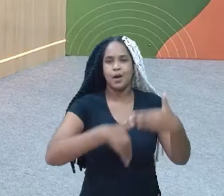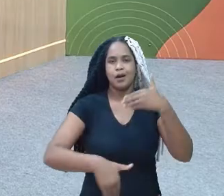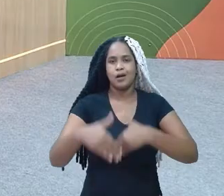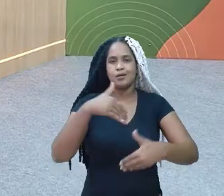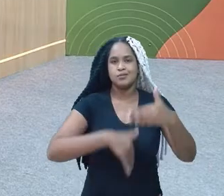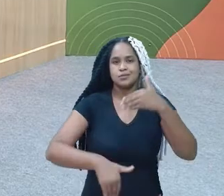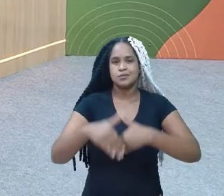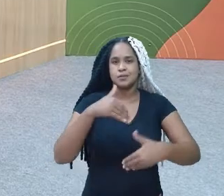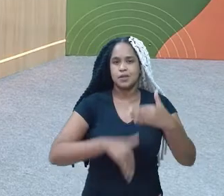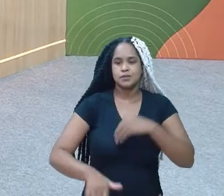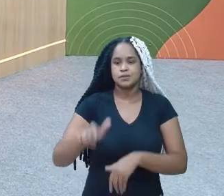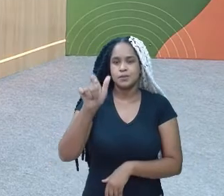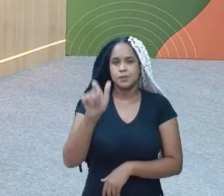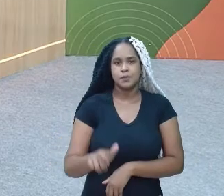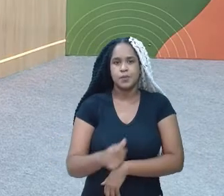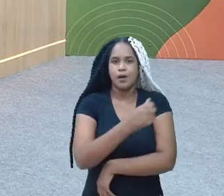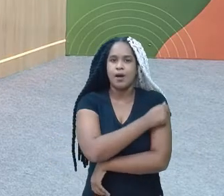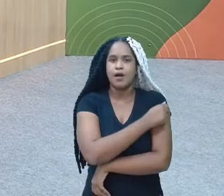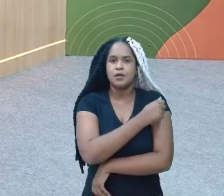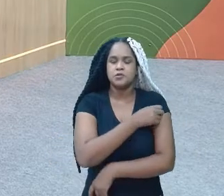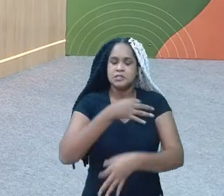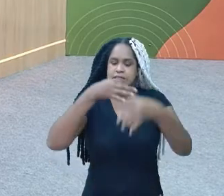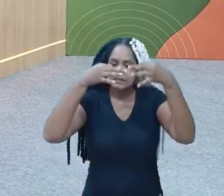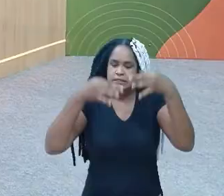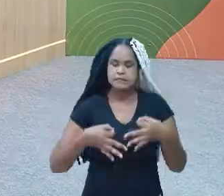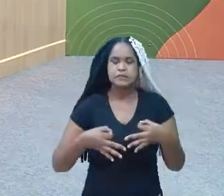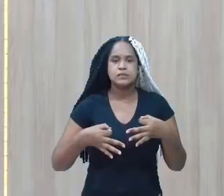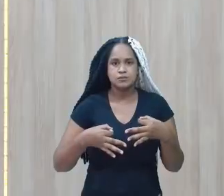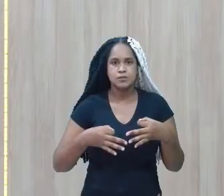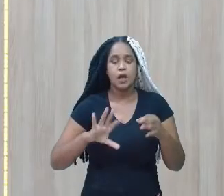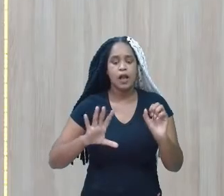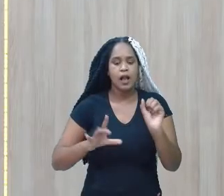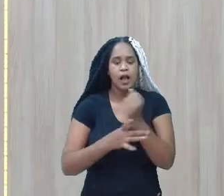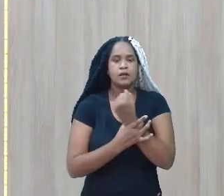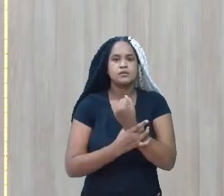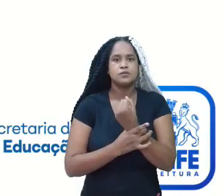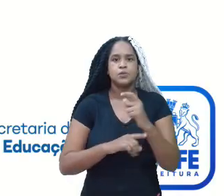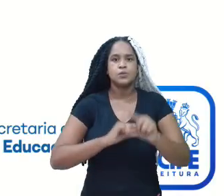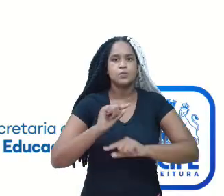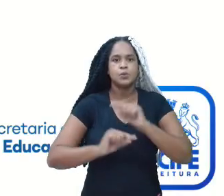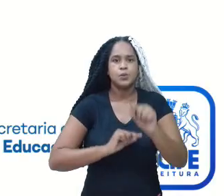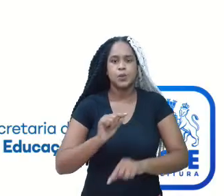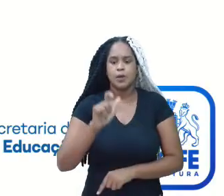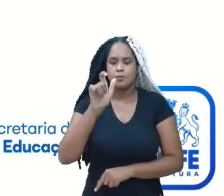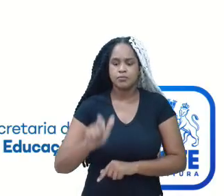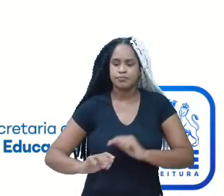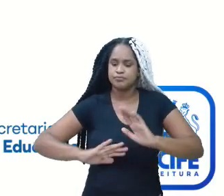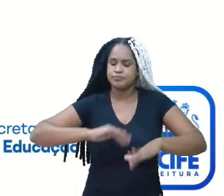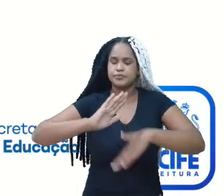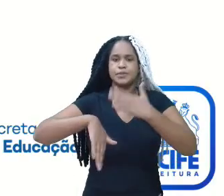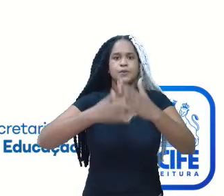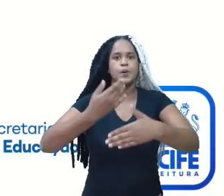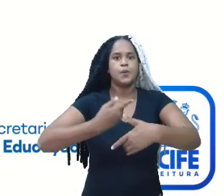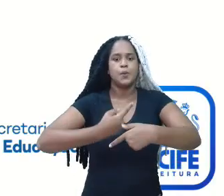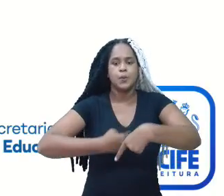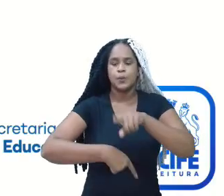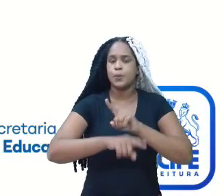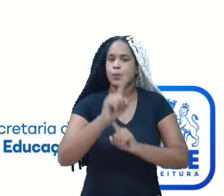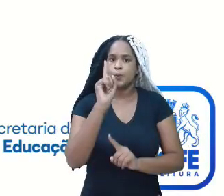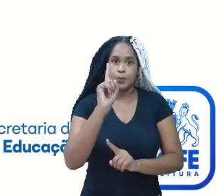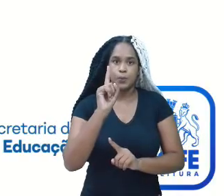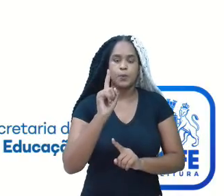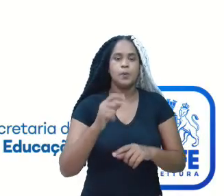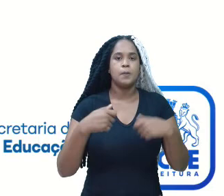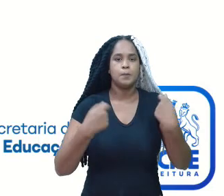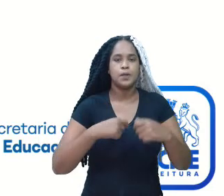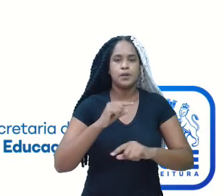participação de maneira eficiente, garantindo os avanços, de fato, do nosso estudante.